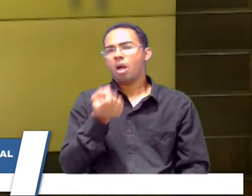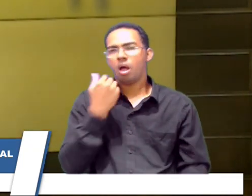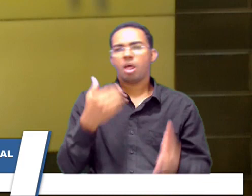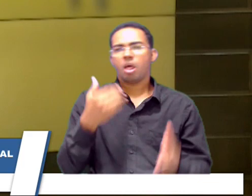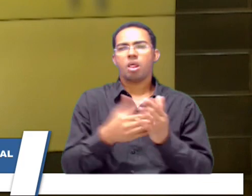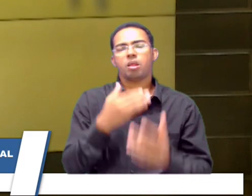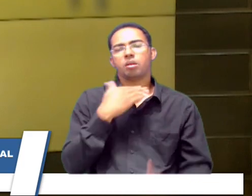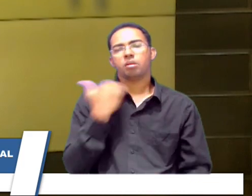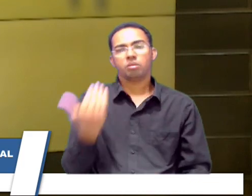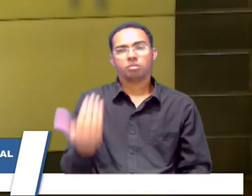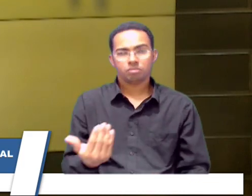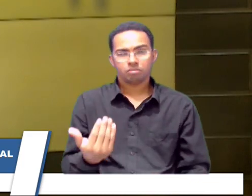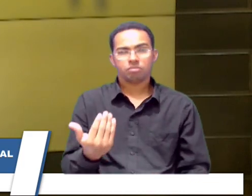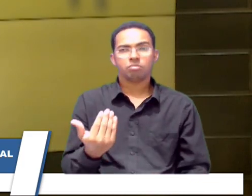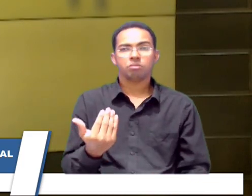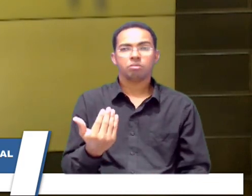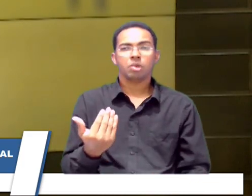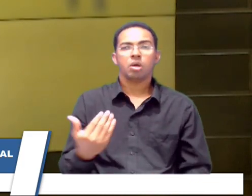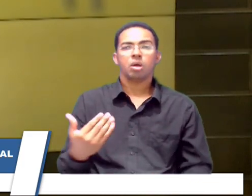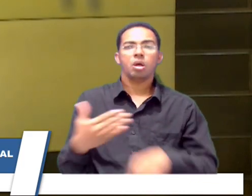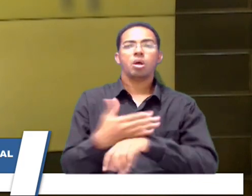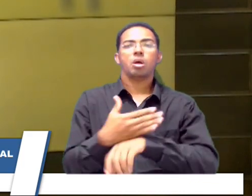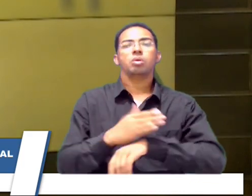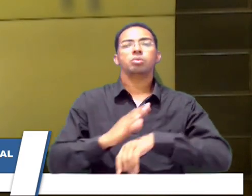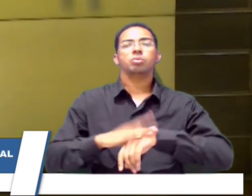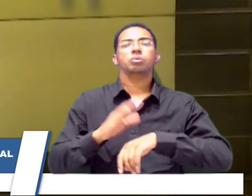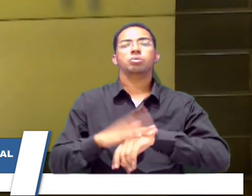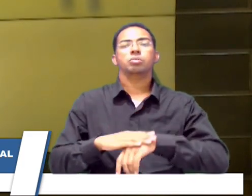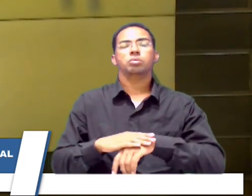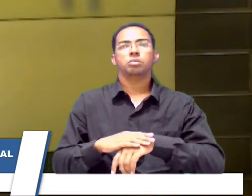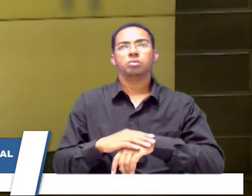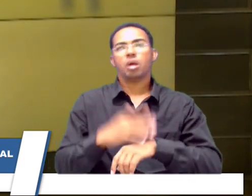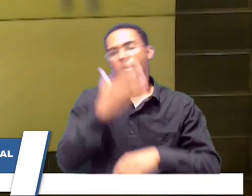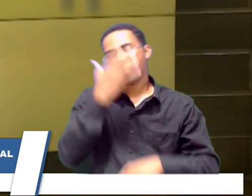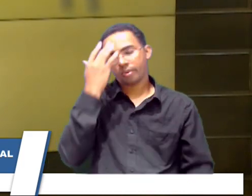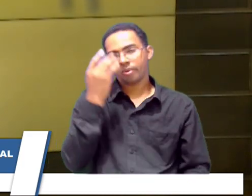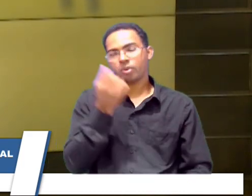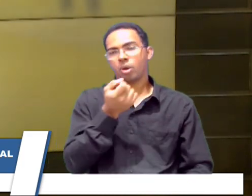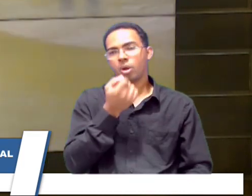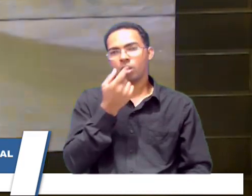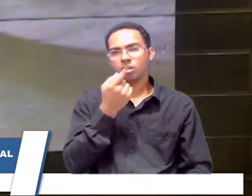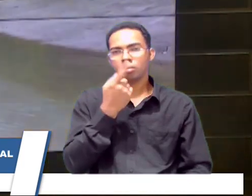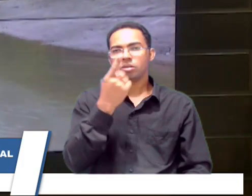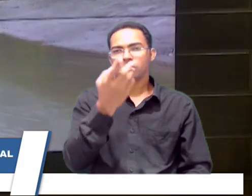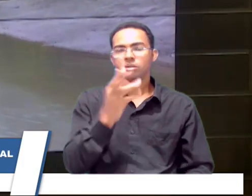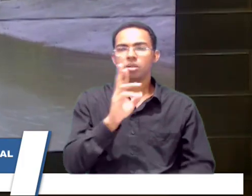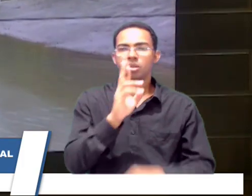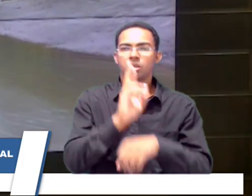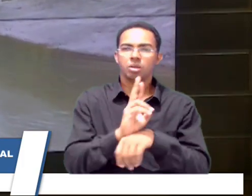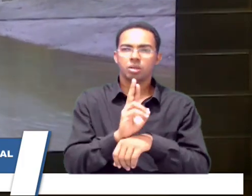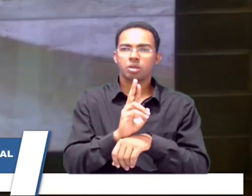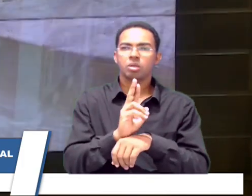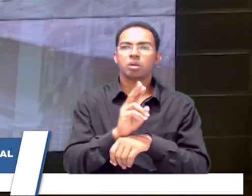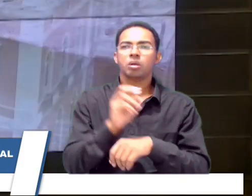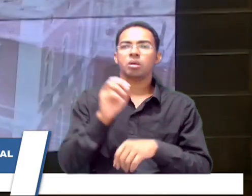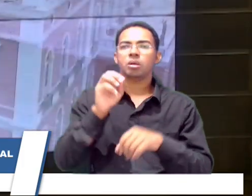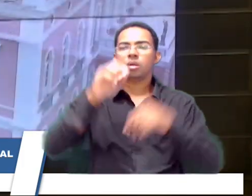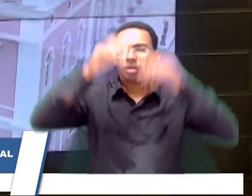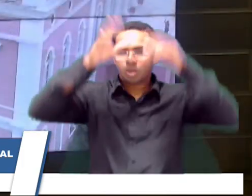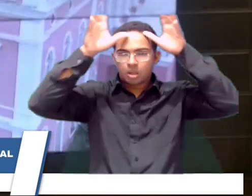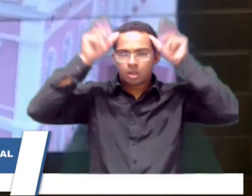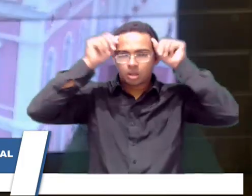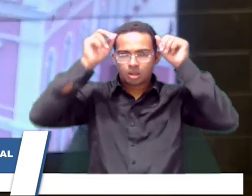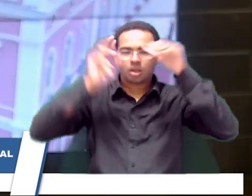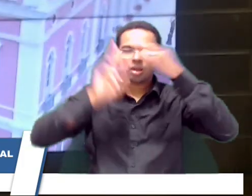né? Aí entrou um farmacêutico, ele é representante aqui em Manaus de uma empresa